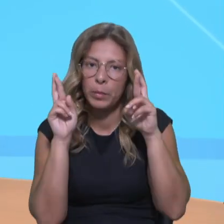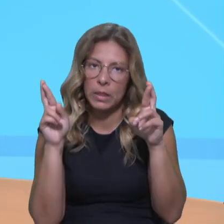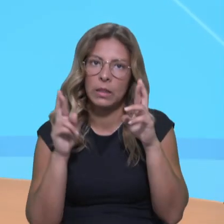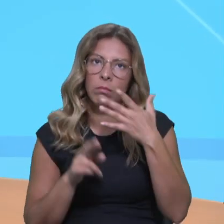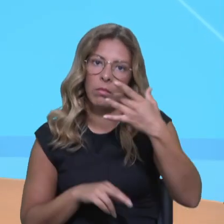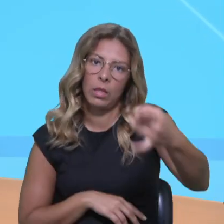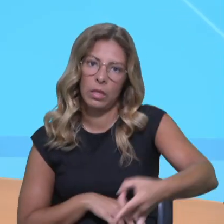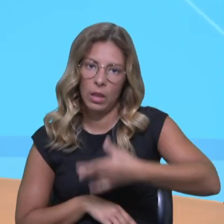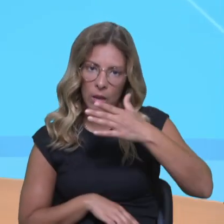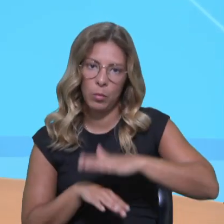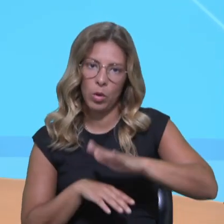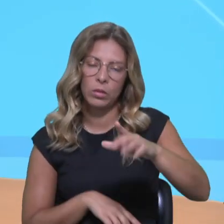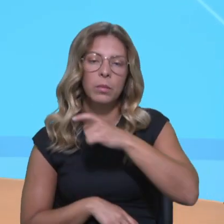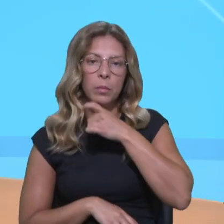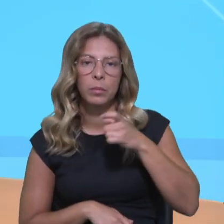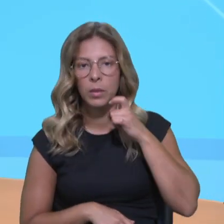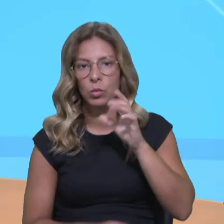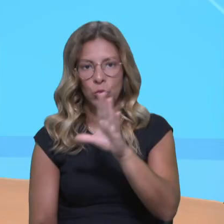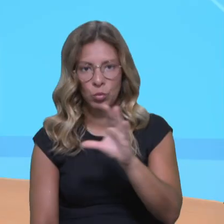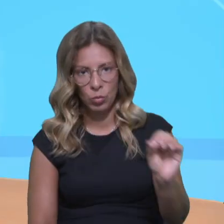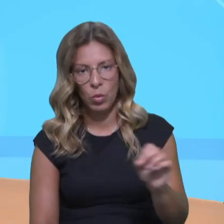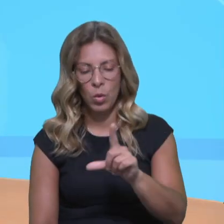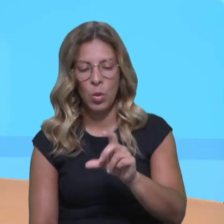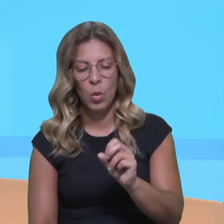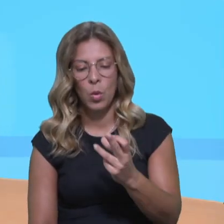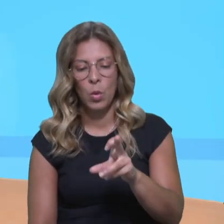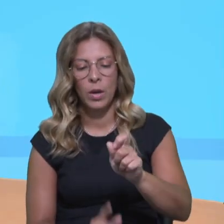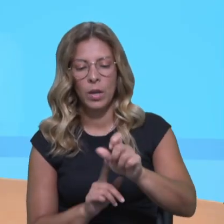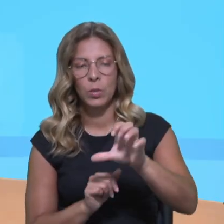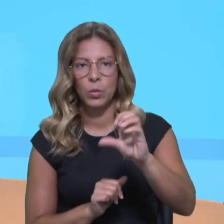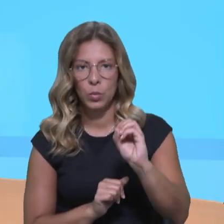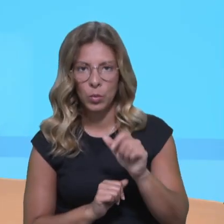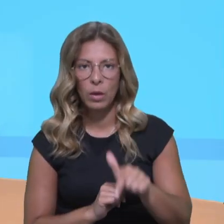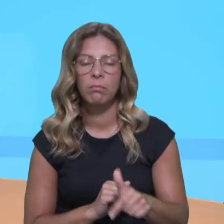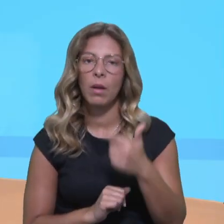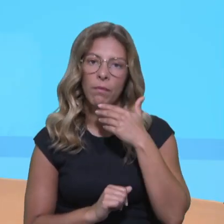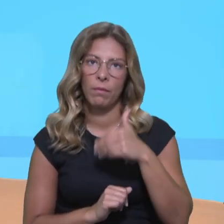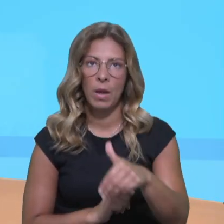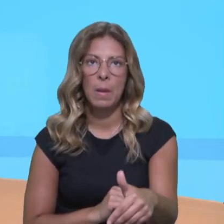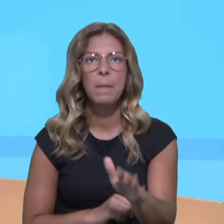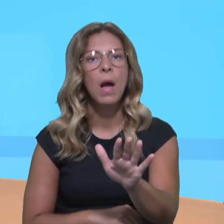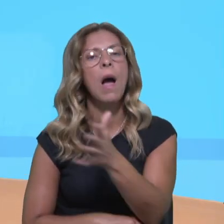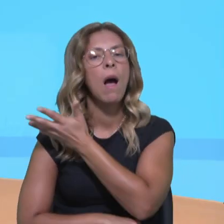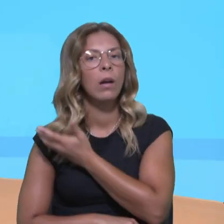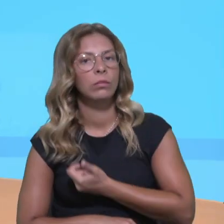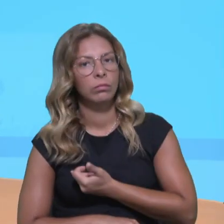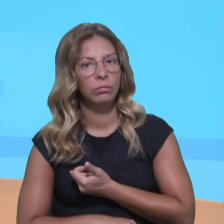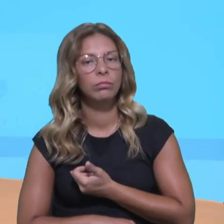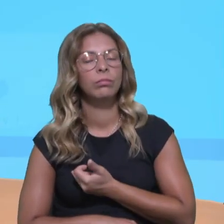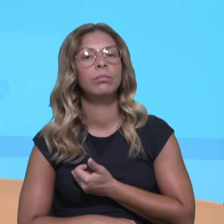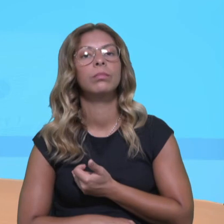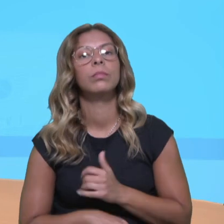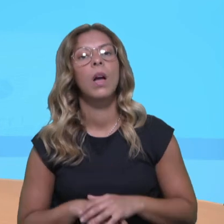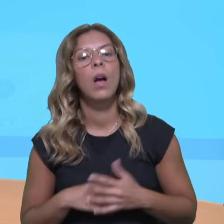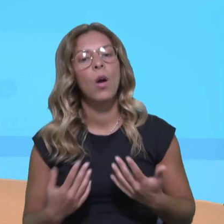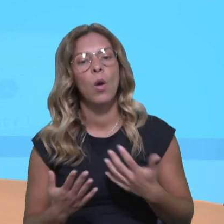deixado pelo Padre João Lourenço. Precisamente que esperamos ainda ouvir. Antes, perguntava-lhe o texto do Evangelho,